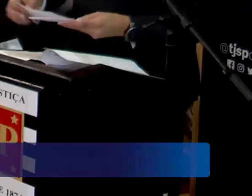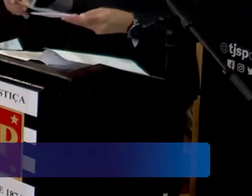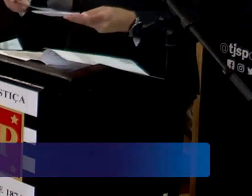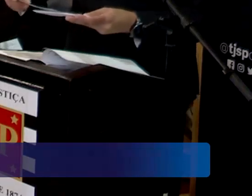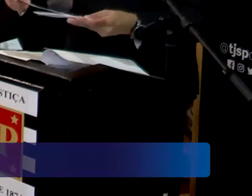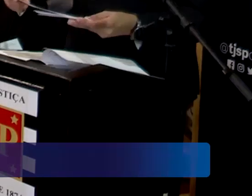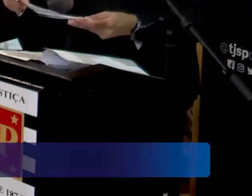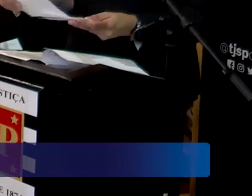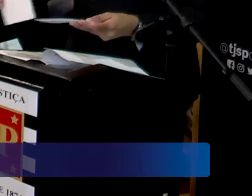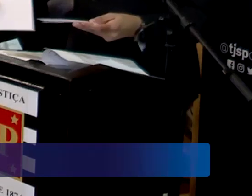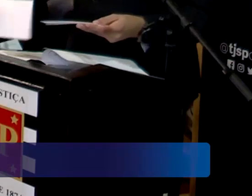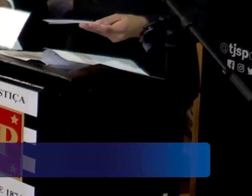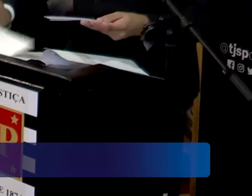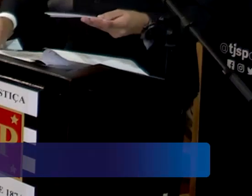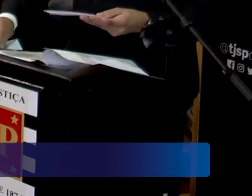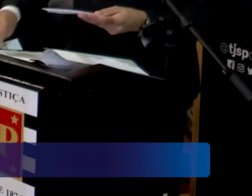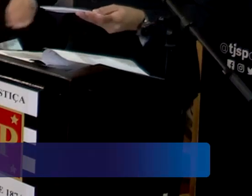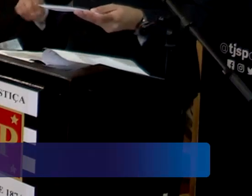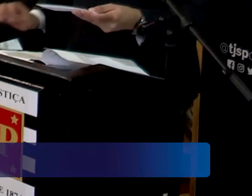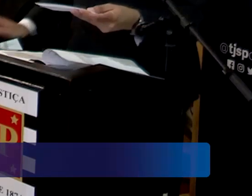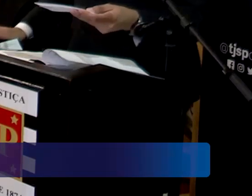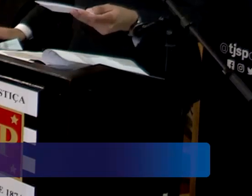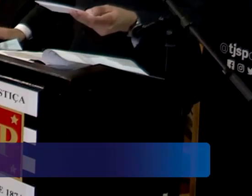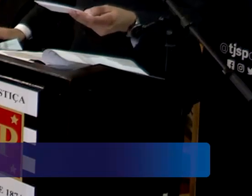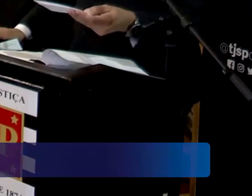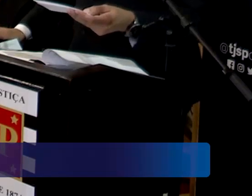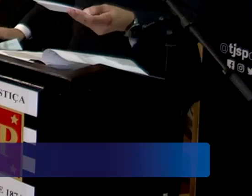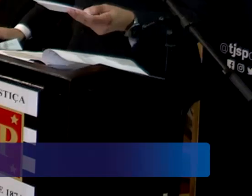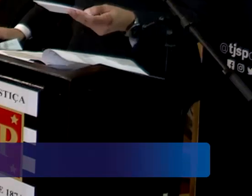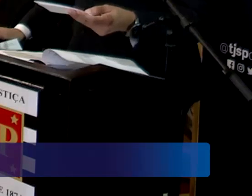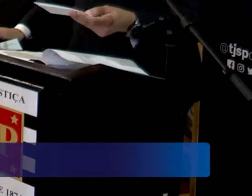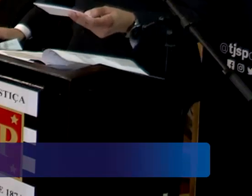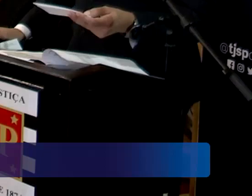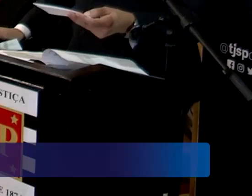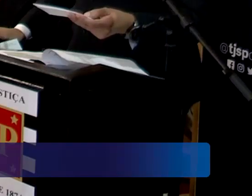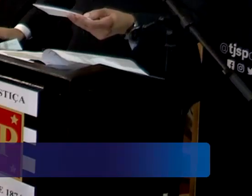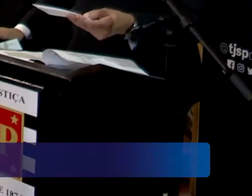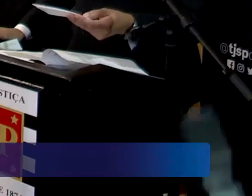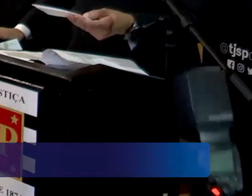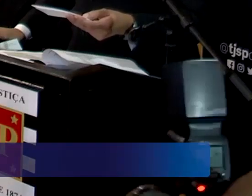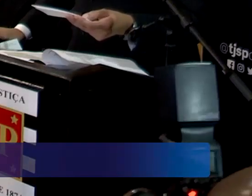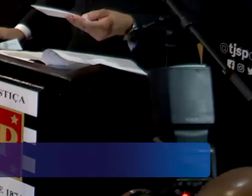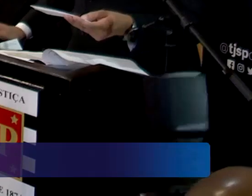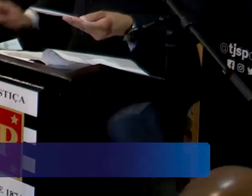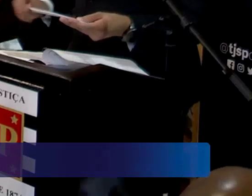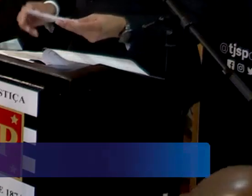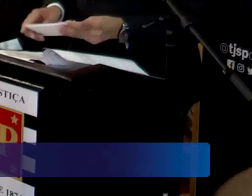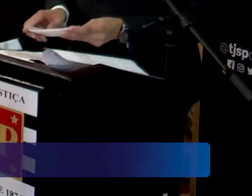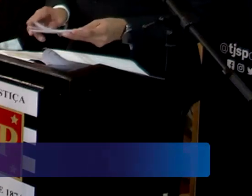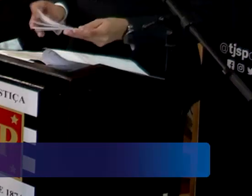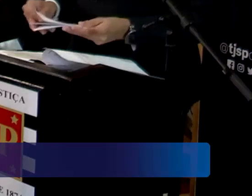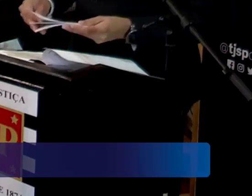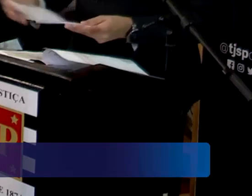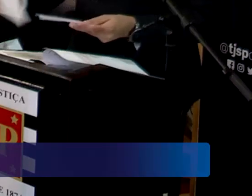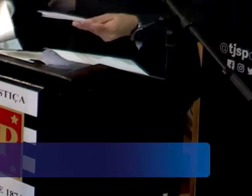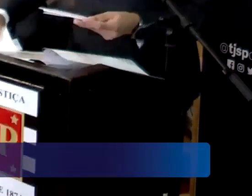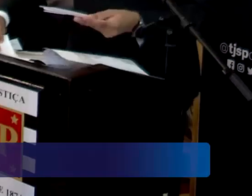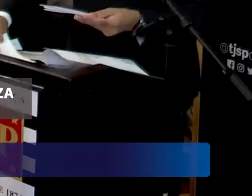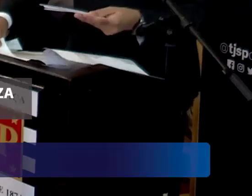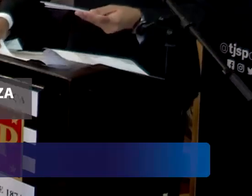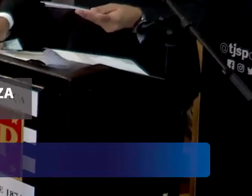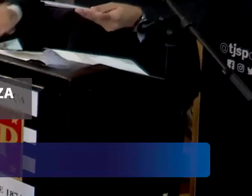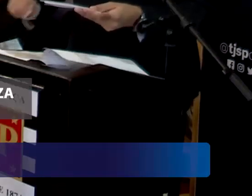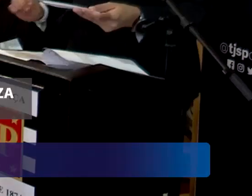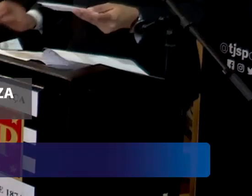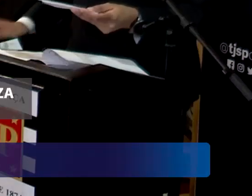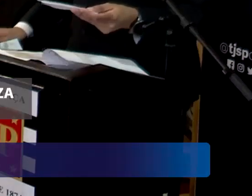representando o comandante geral Dr Fábio Augusto Pinto delegado chefe da assessoria policial civil do tribunal de justiça